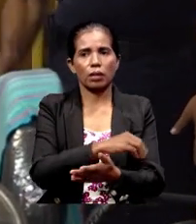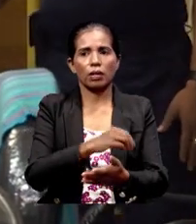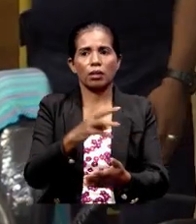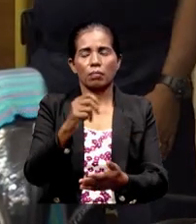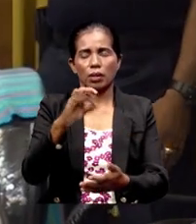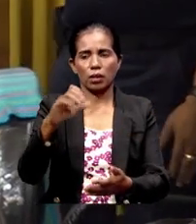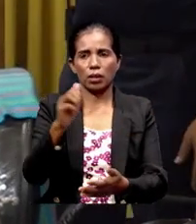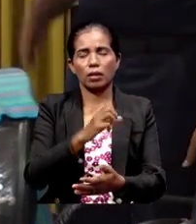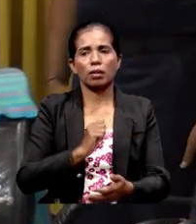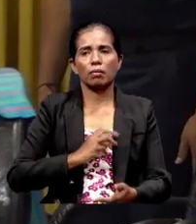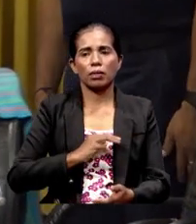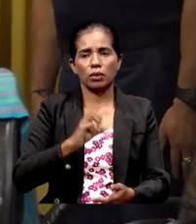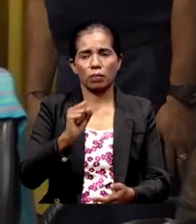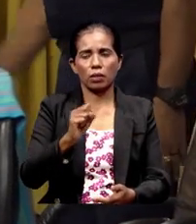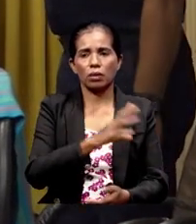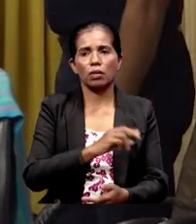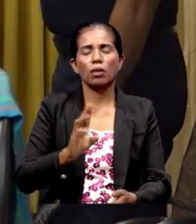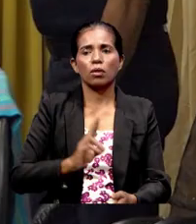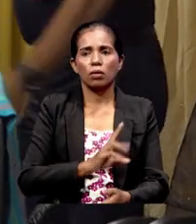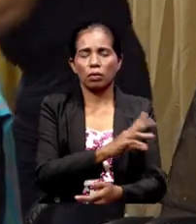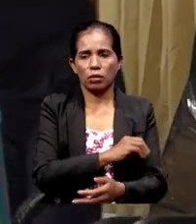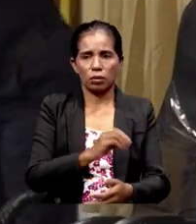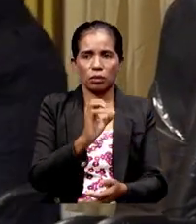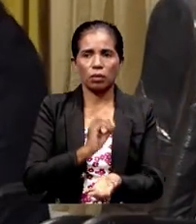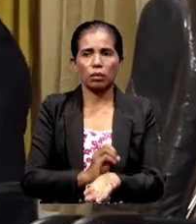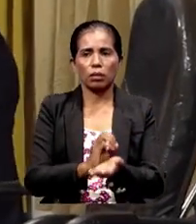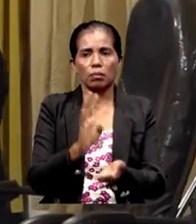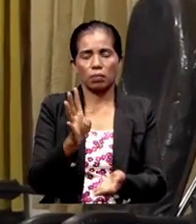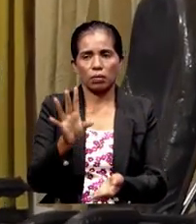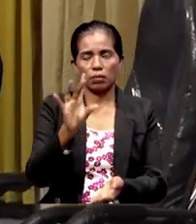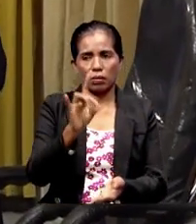maliana suai no aikusi hamutuk hatul resimbalo João Carlos Tito Silva, ZMN.